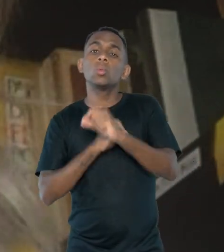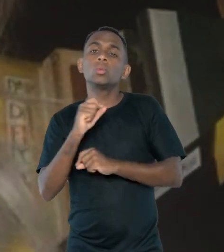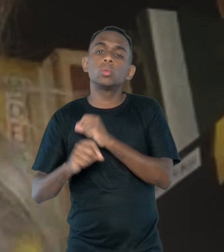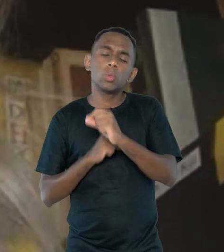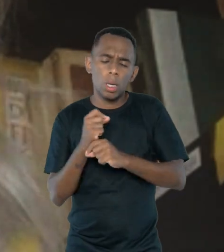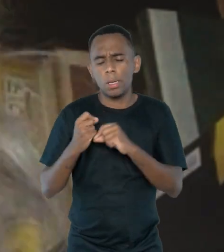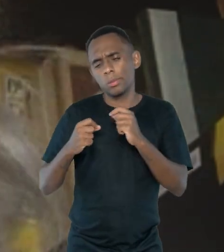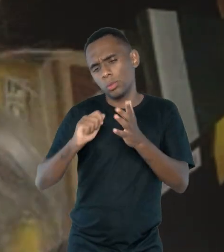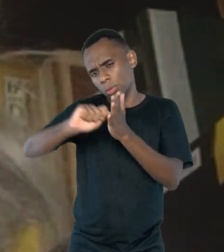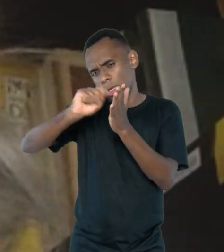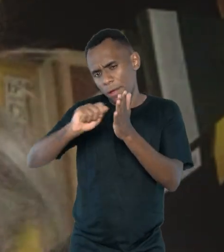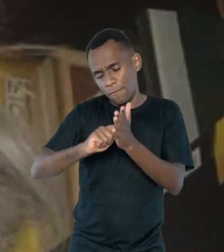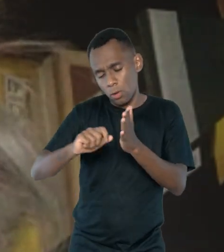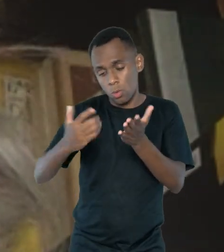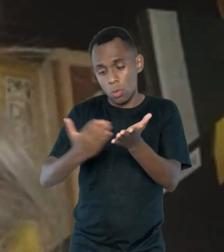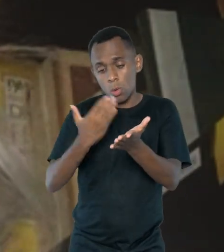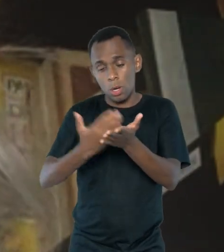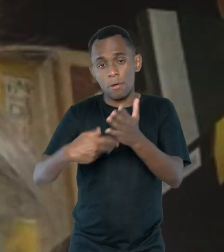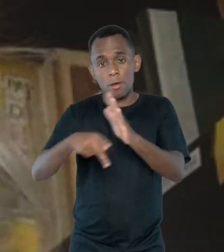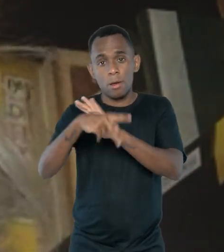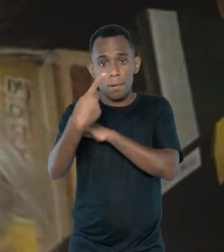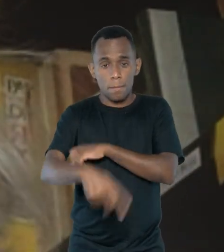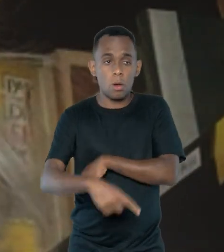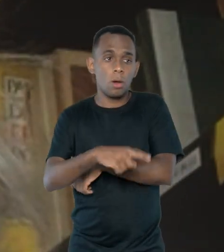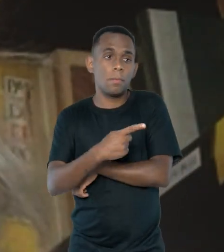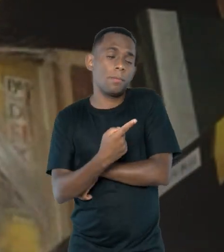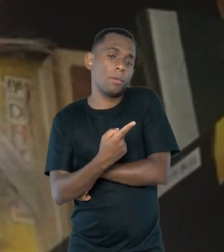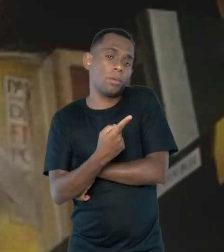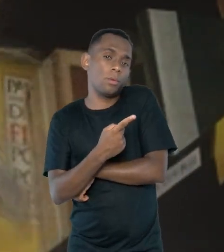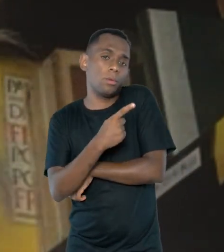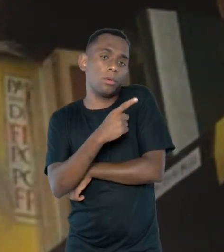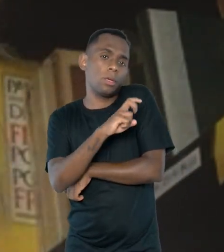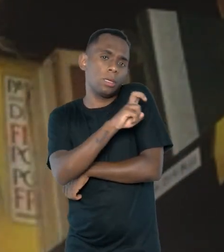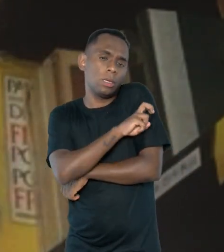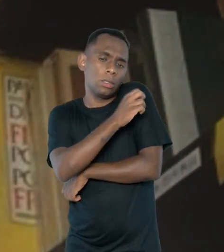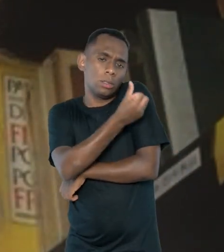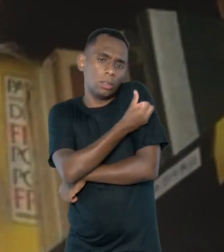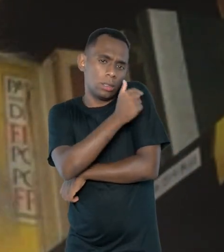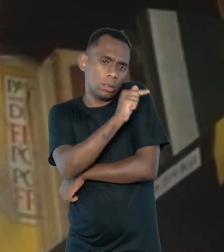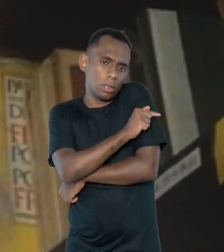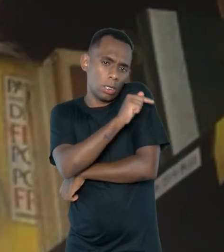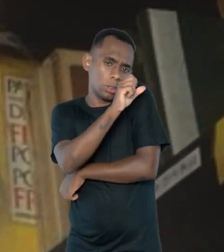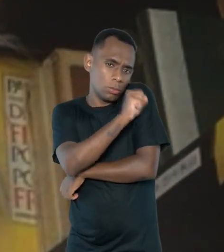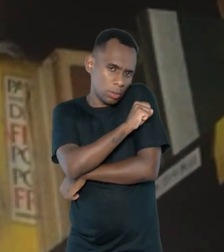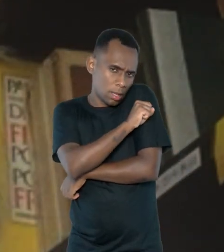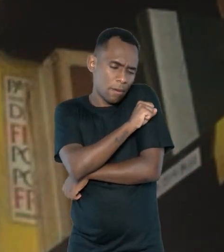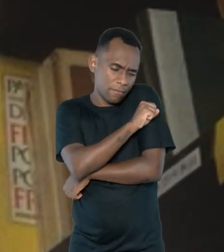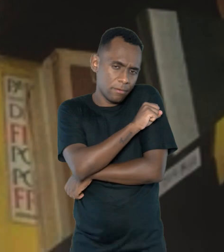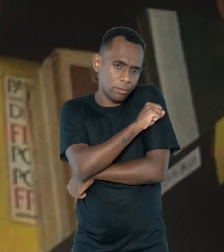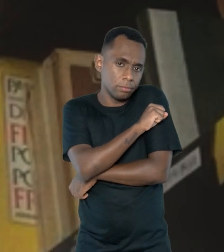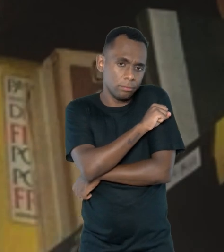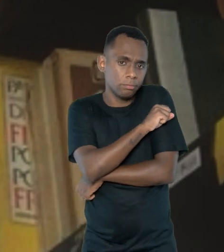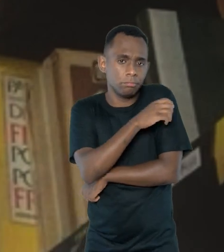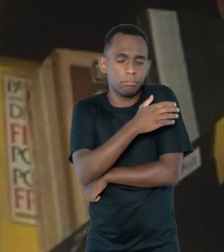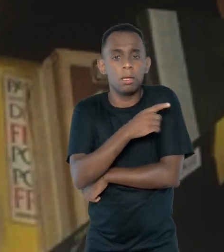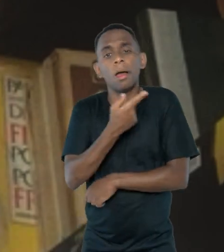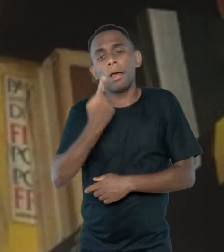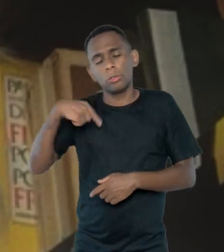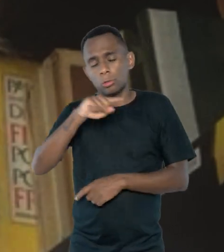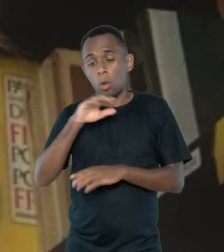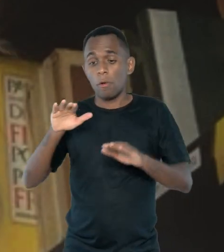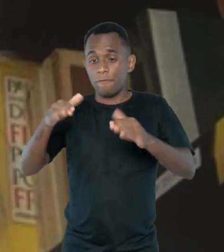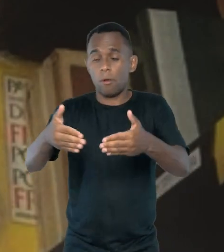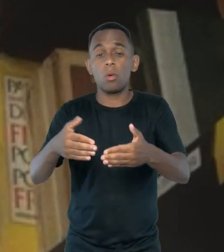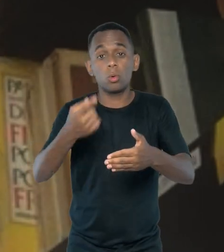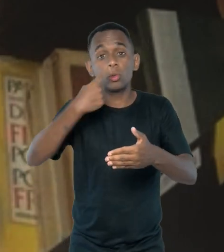séries iniciais, do ensino fundamental 2, quinta, sexta, sétima e 8ª série, do ensino fundamental.